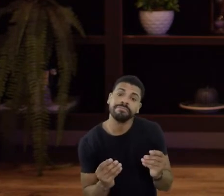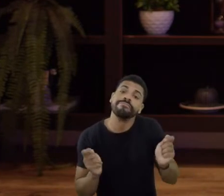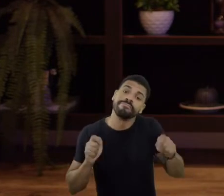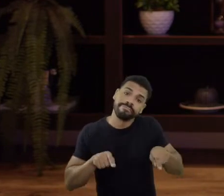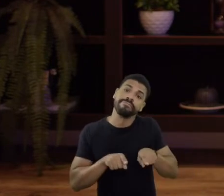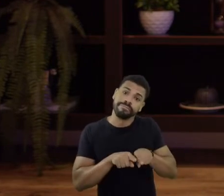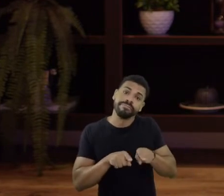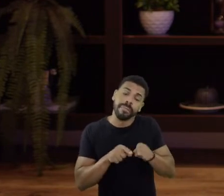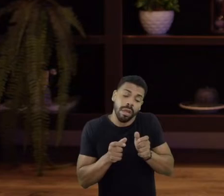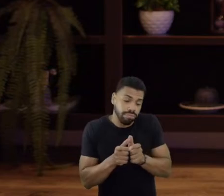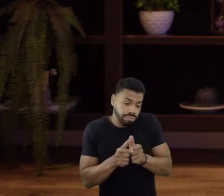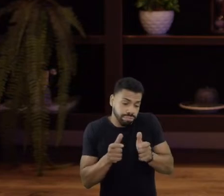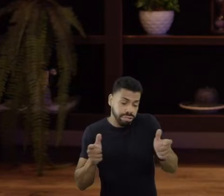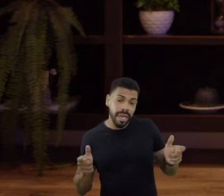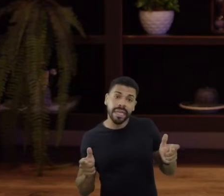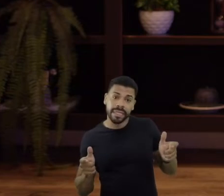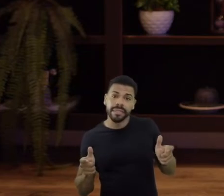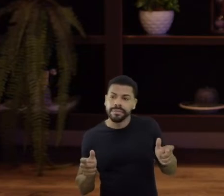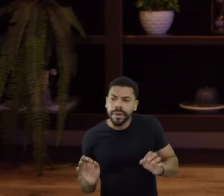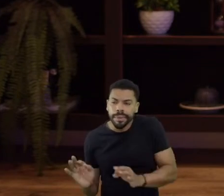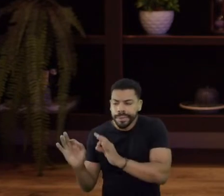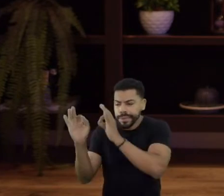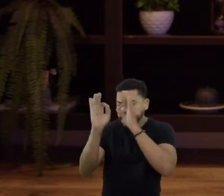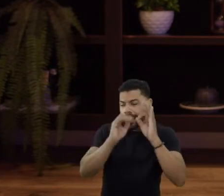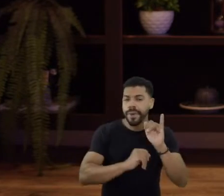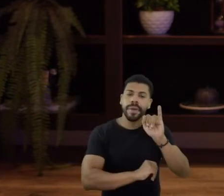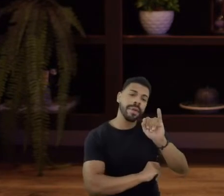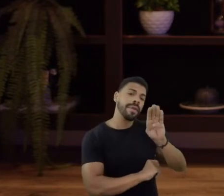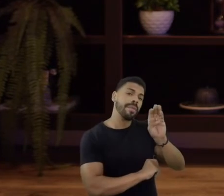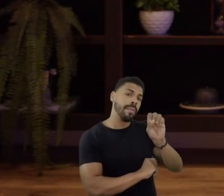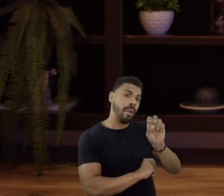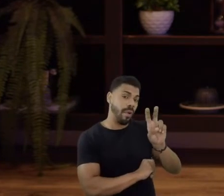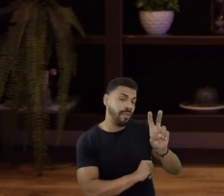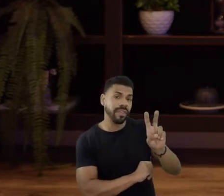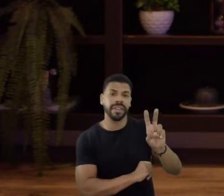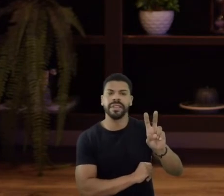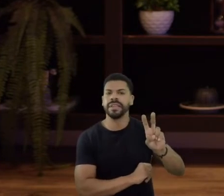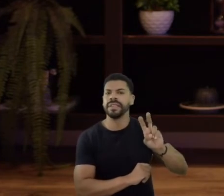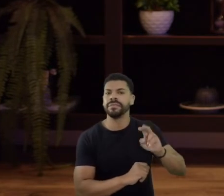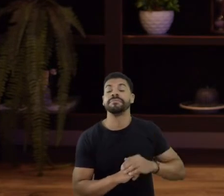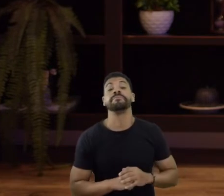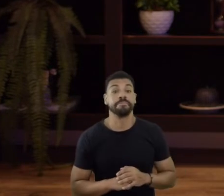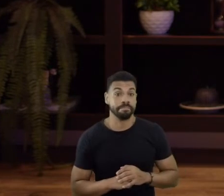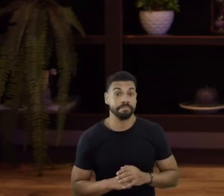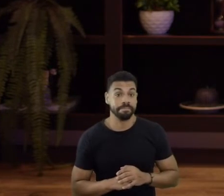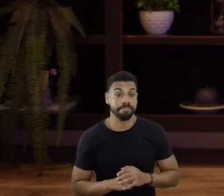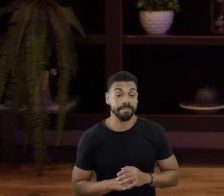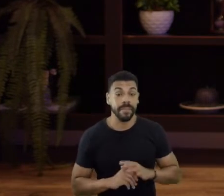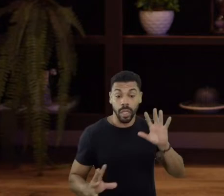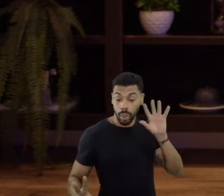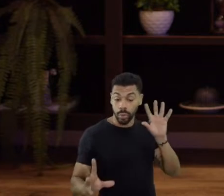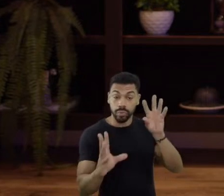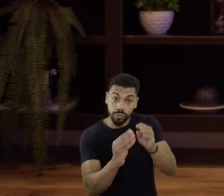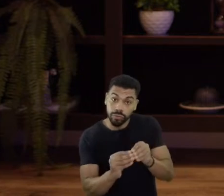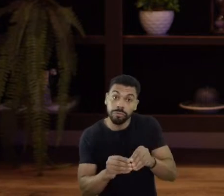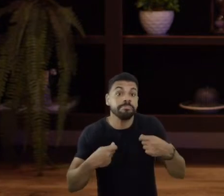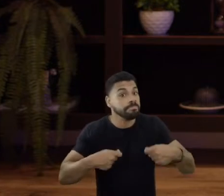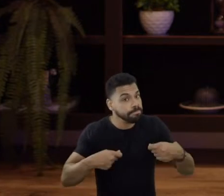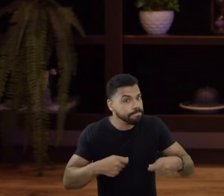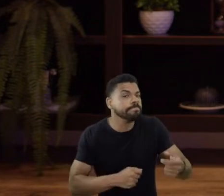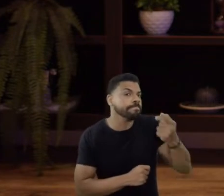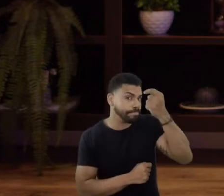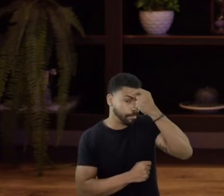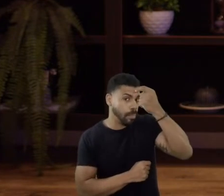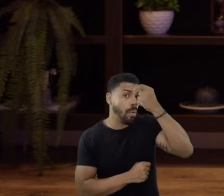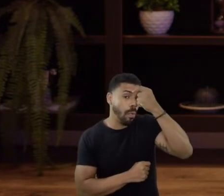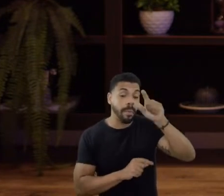E você tem os índices amplos também etfs que acompanham índic Bovespa o s&p Então tudo isso eh vai vai você precisa